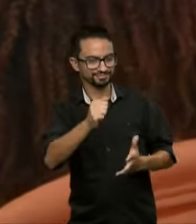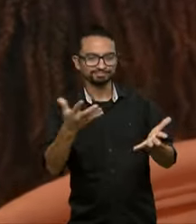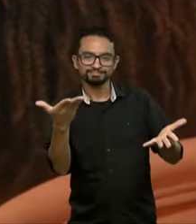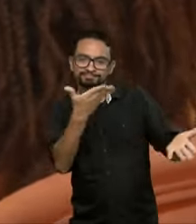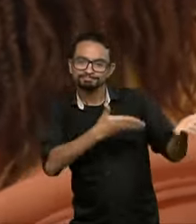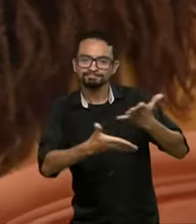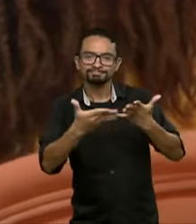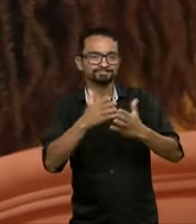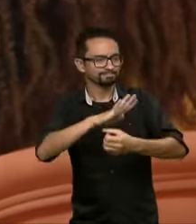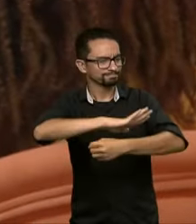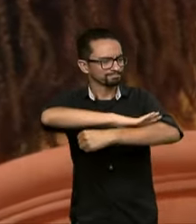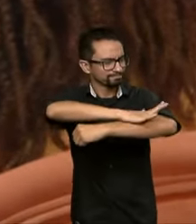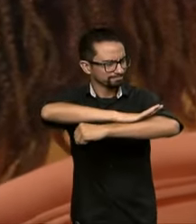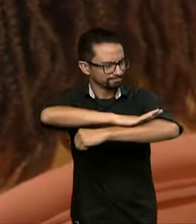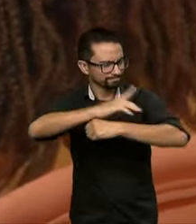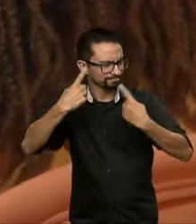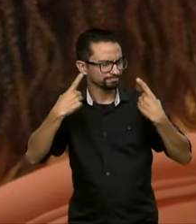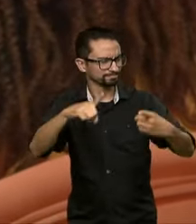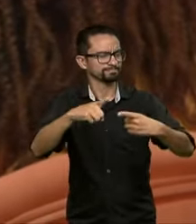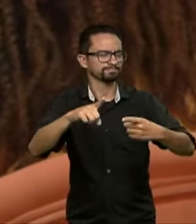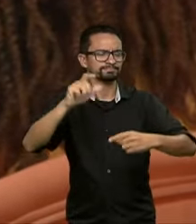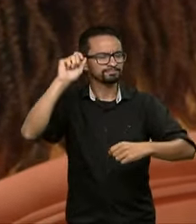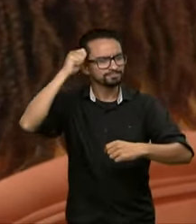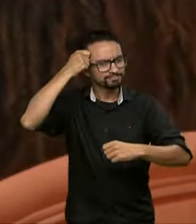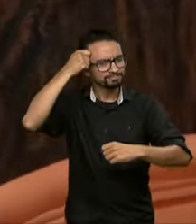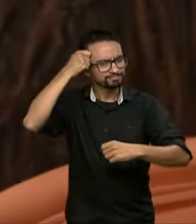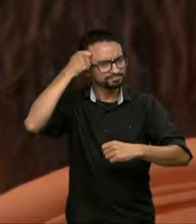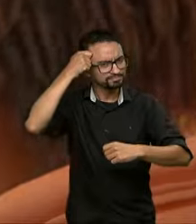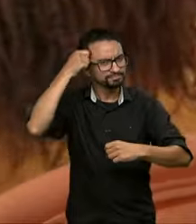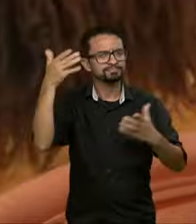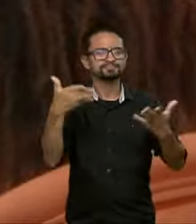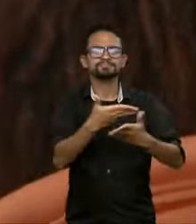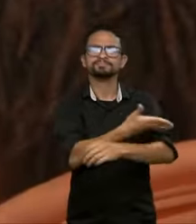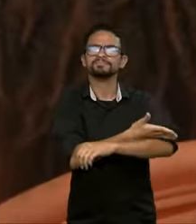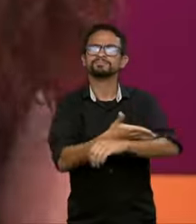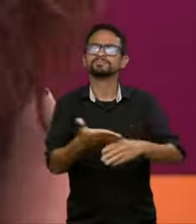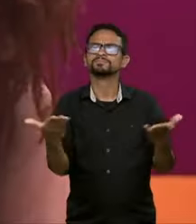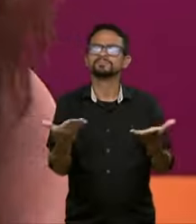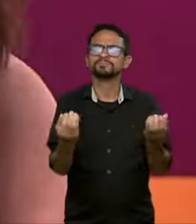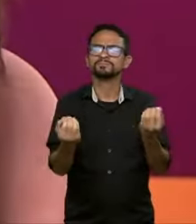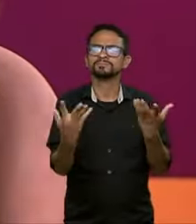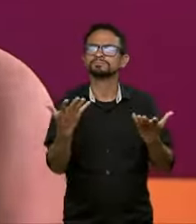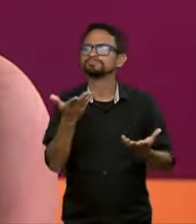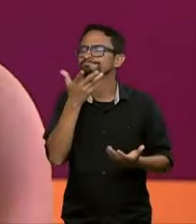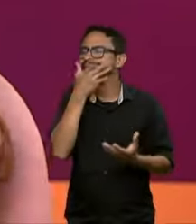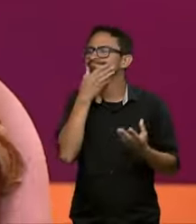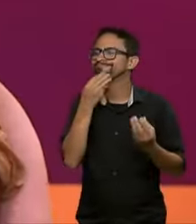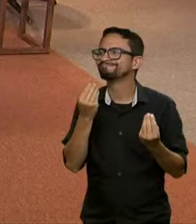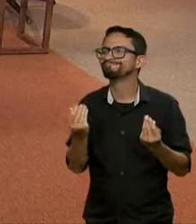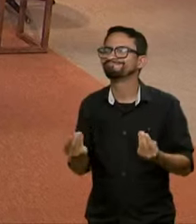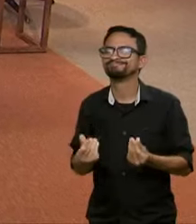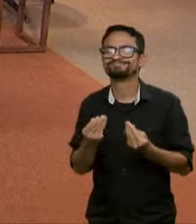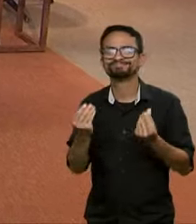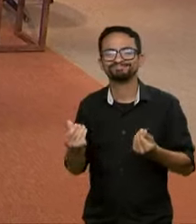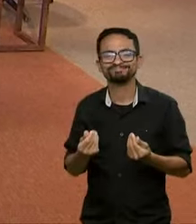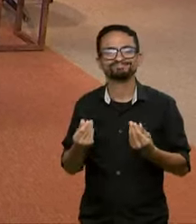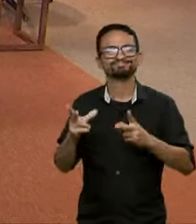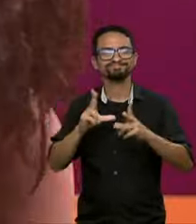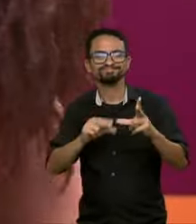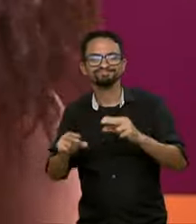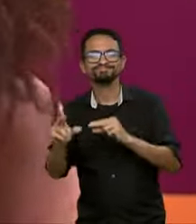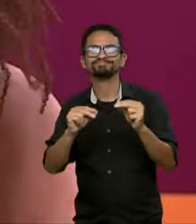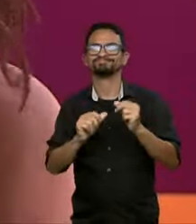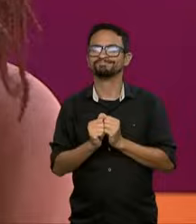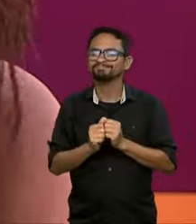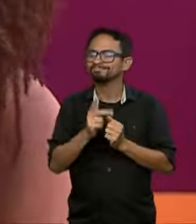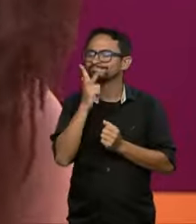fomentar o antirracismo? Eu queria saber, assim, no cotidiano... Perguntei pra você aqui no comercial. A gente estava aqui na resenha falando disso.